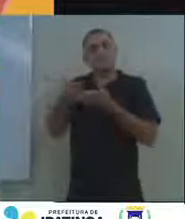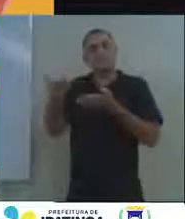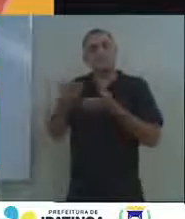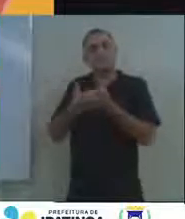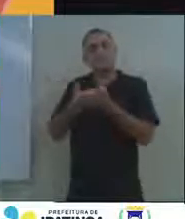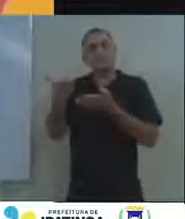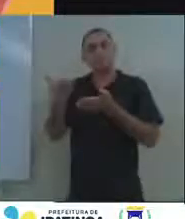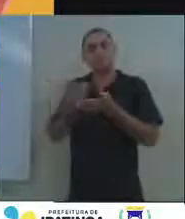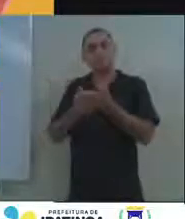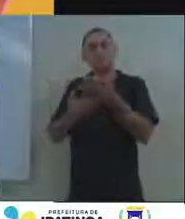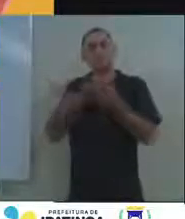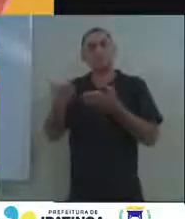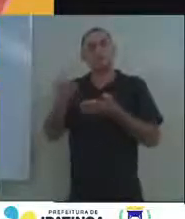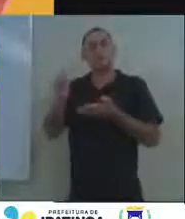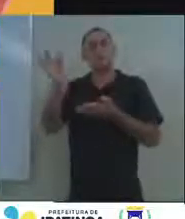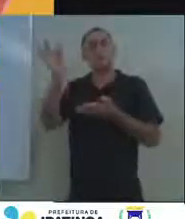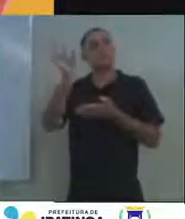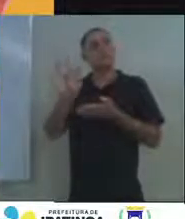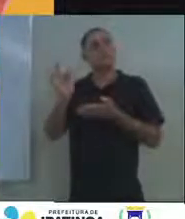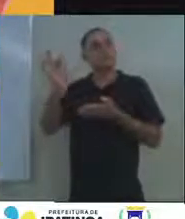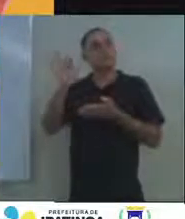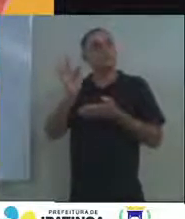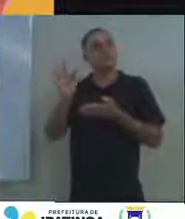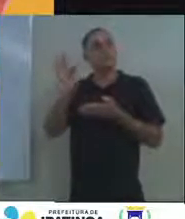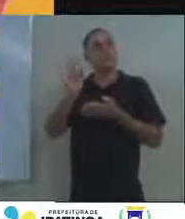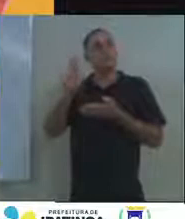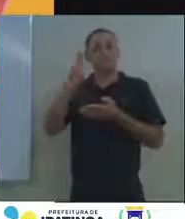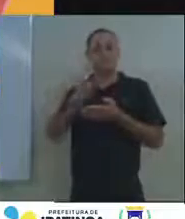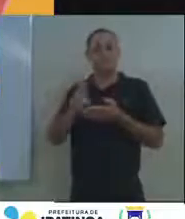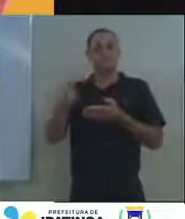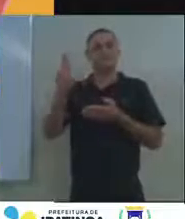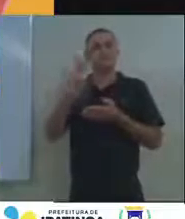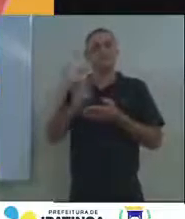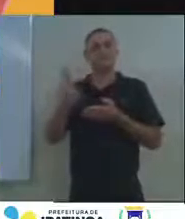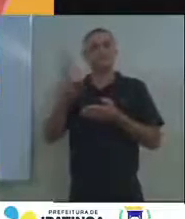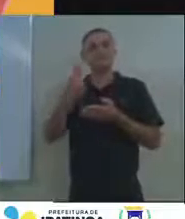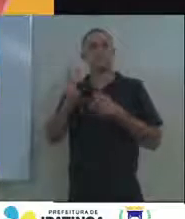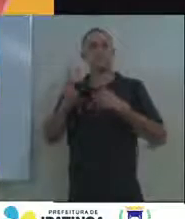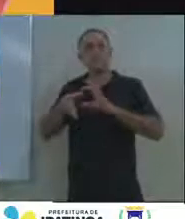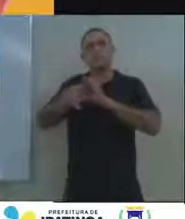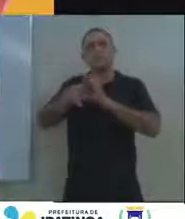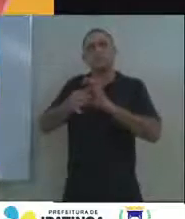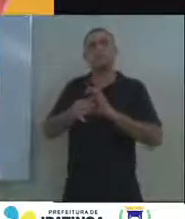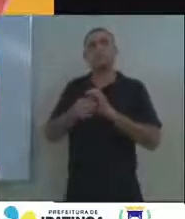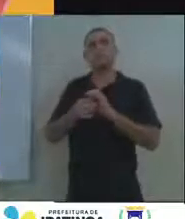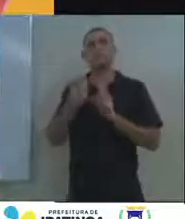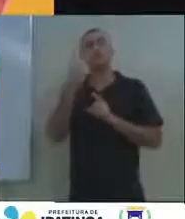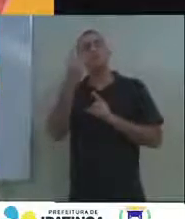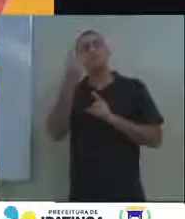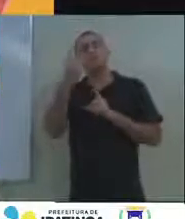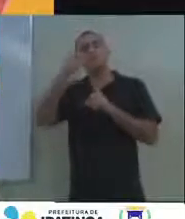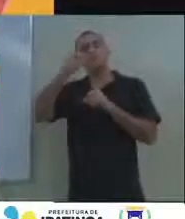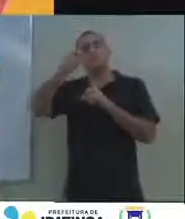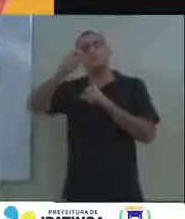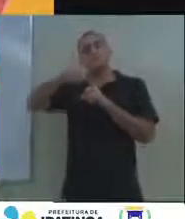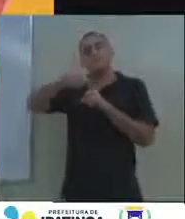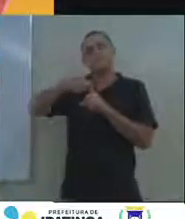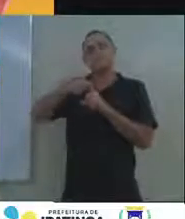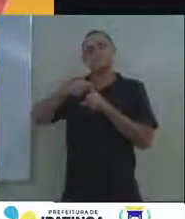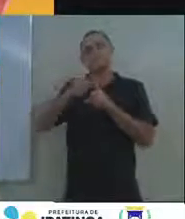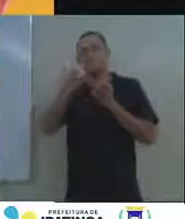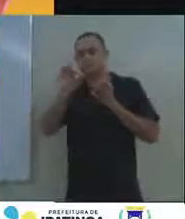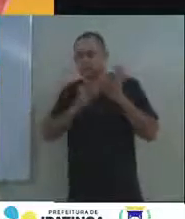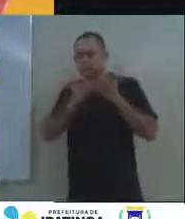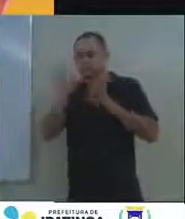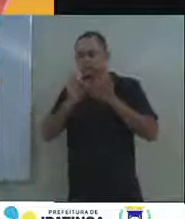Universidade de Fortaleza. É um programa que ele tem uma duração de um... Foi onde eu falei com vocês que